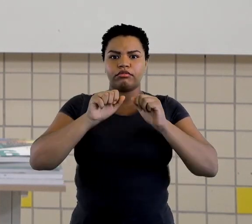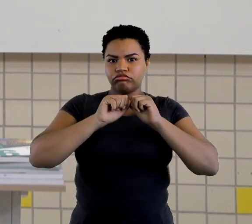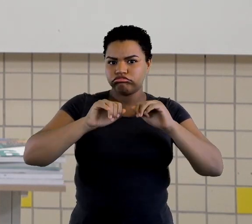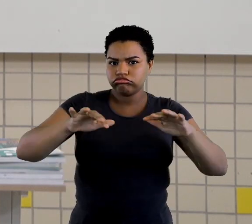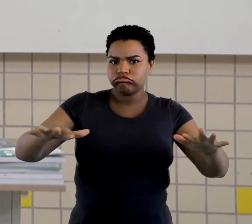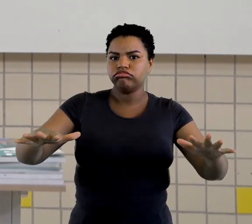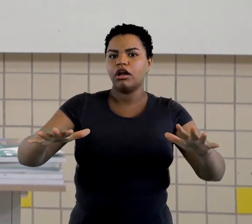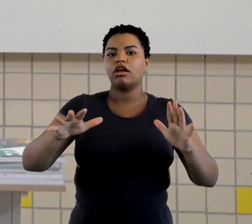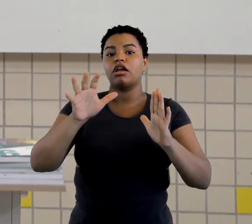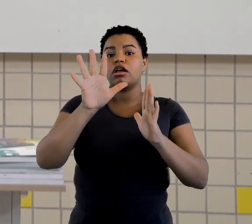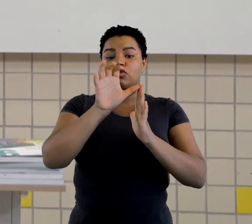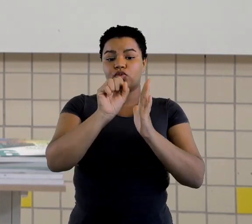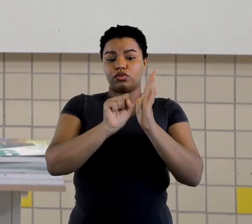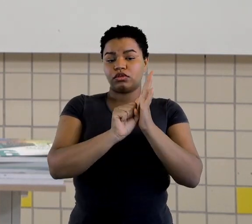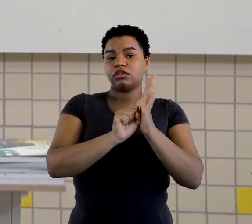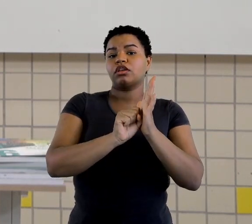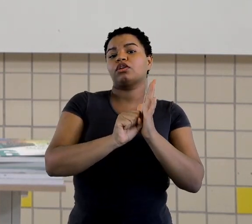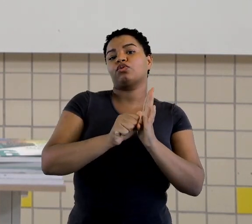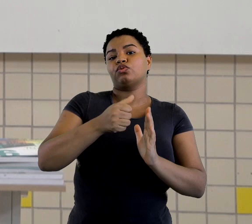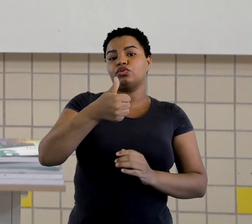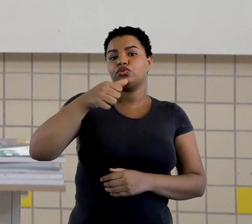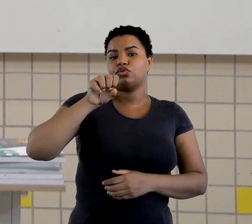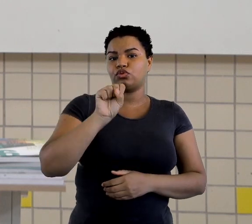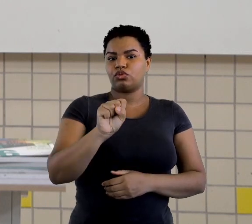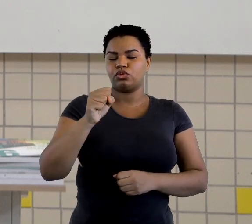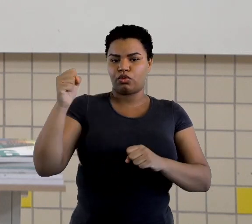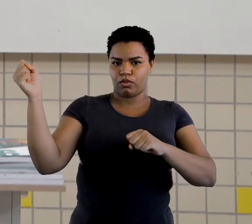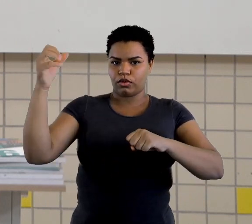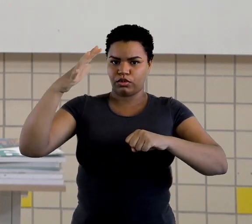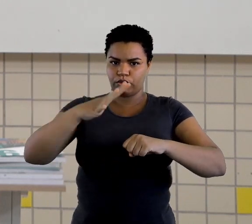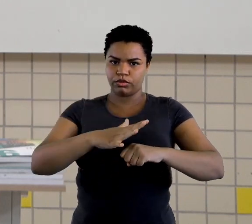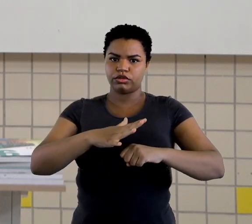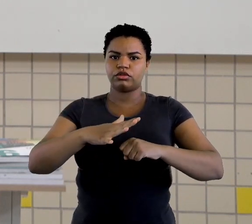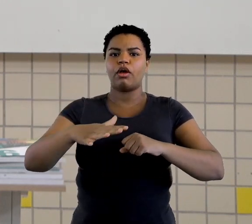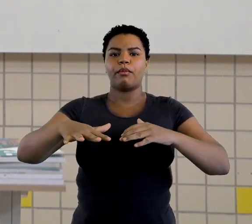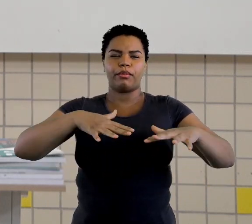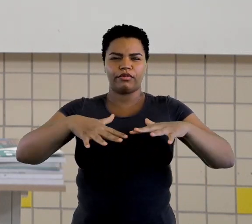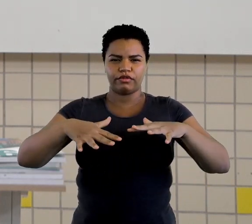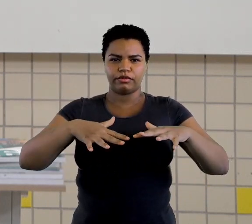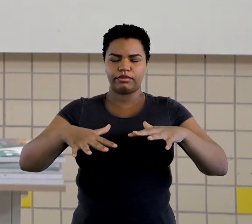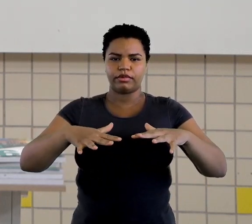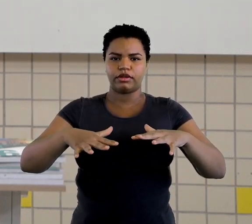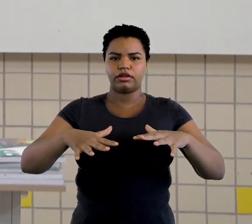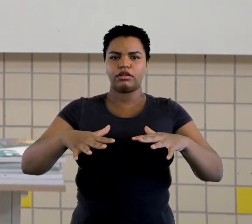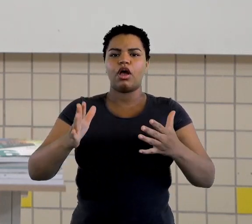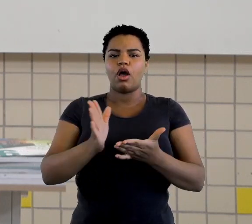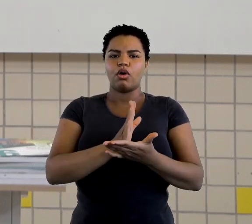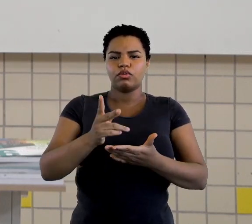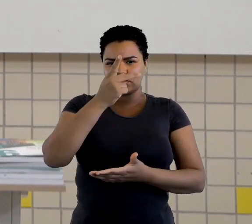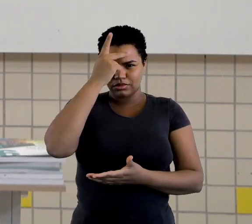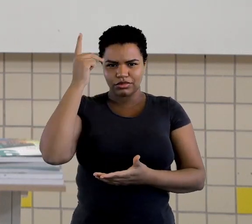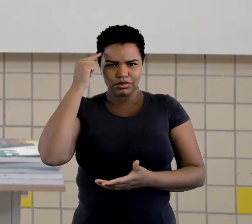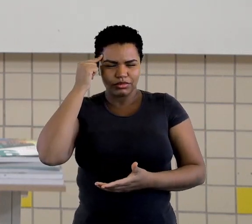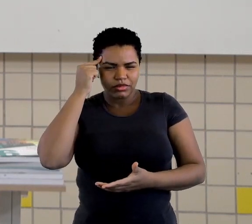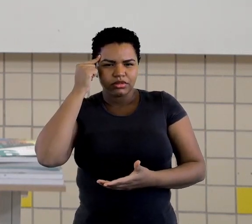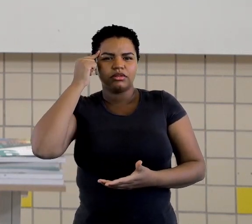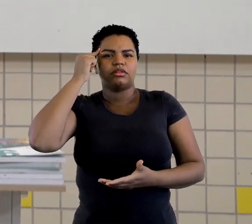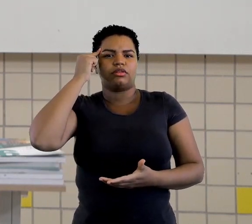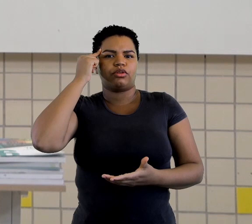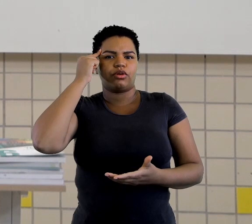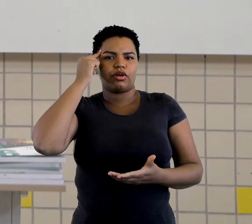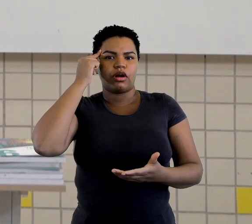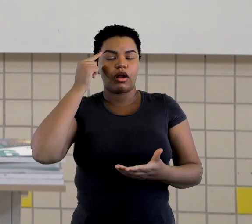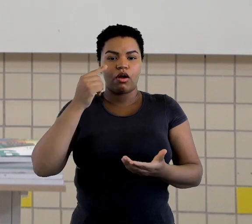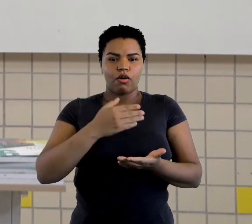XVIII. O iluminismo foi um movimento do qual alguns pensadores passaram a agir pela razão,